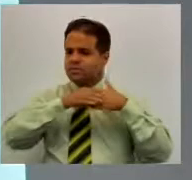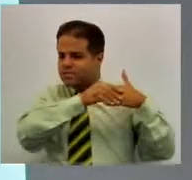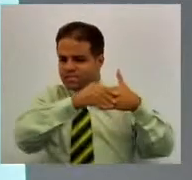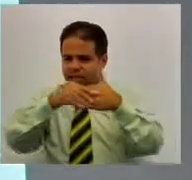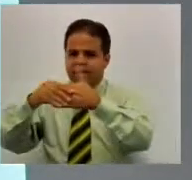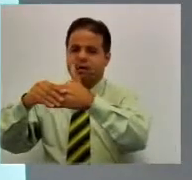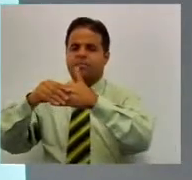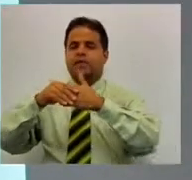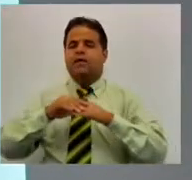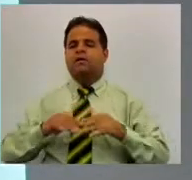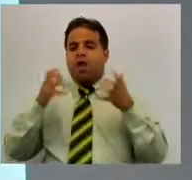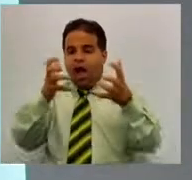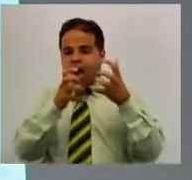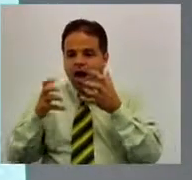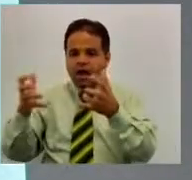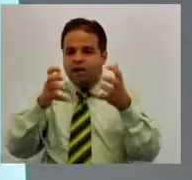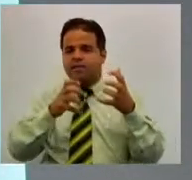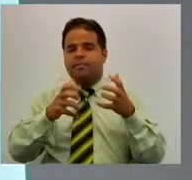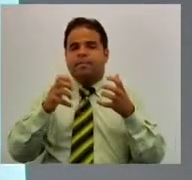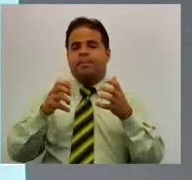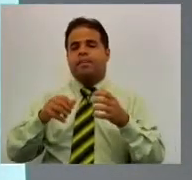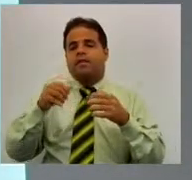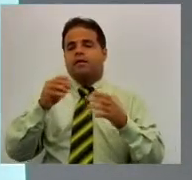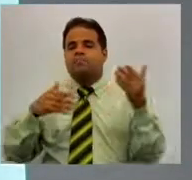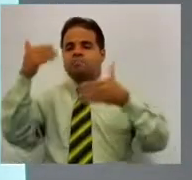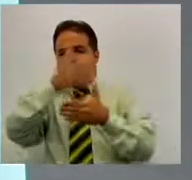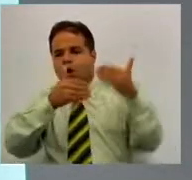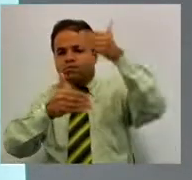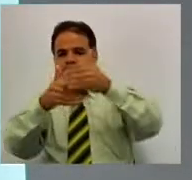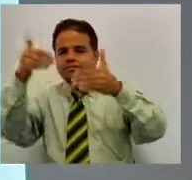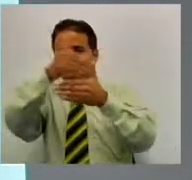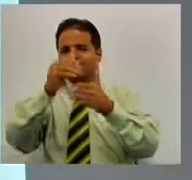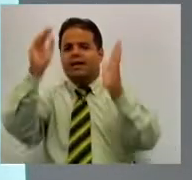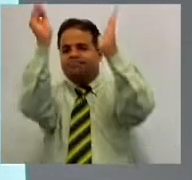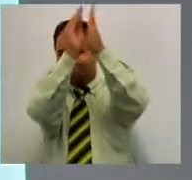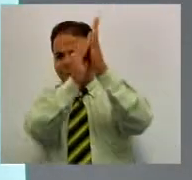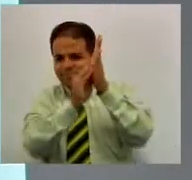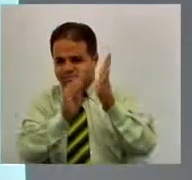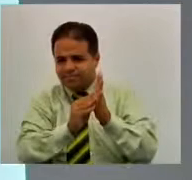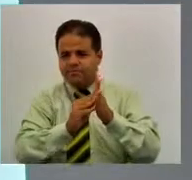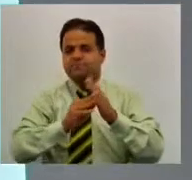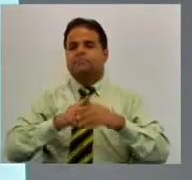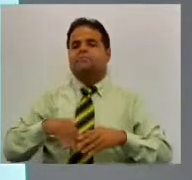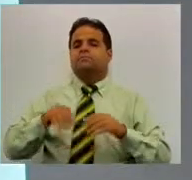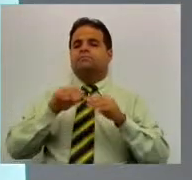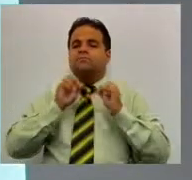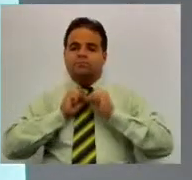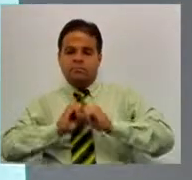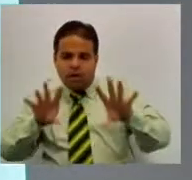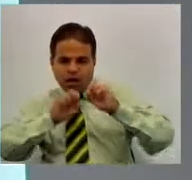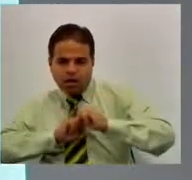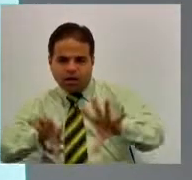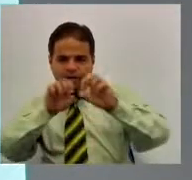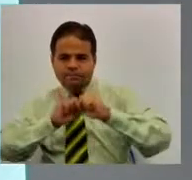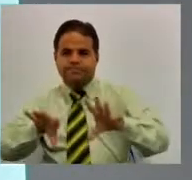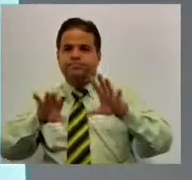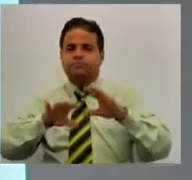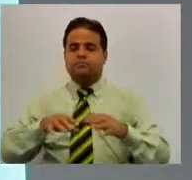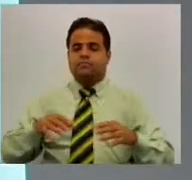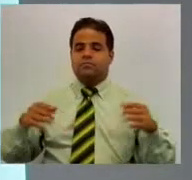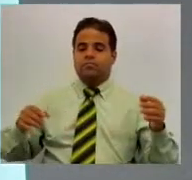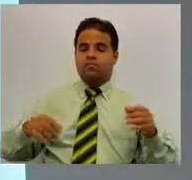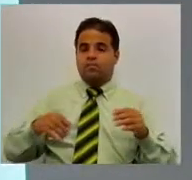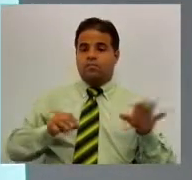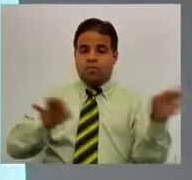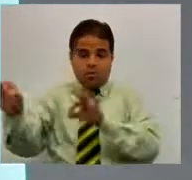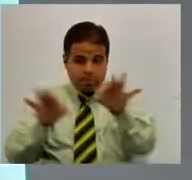segmentos, que é montar essas normas e aplicação de instrumentos previstos no plano diretor. Então,